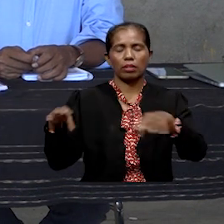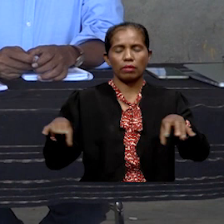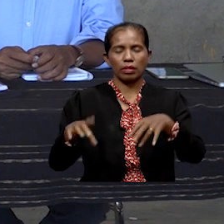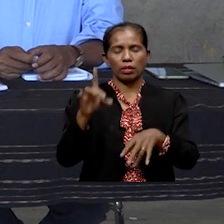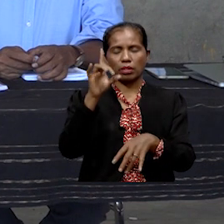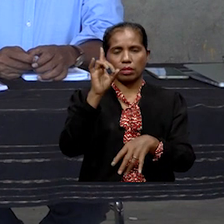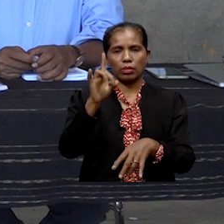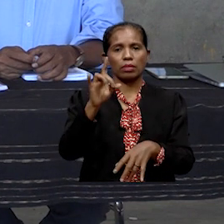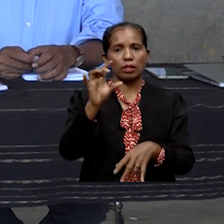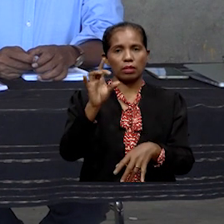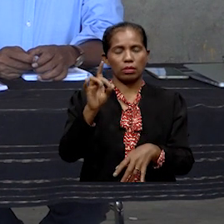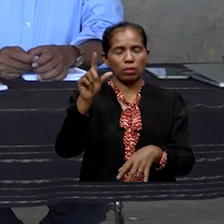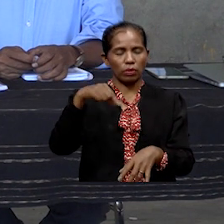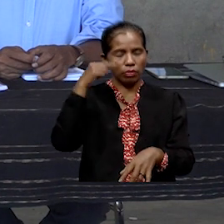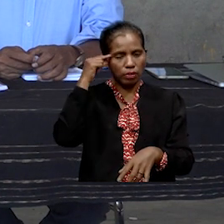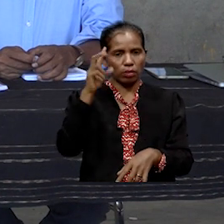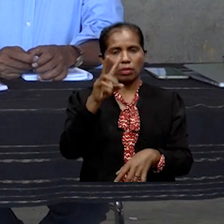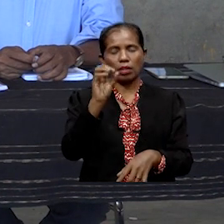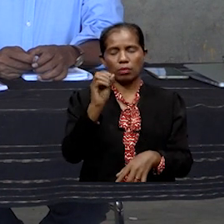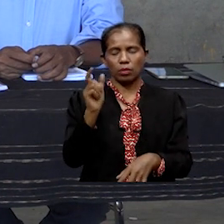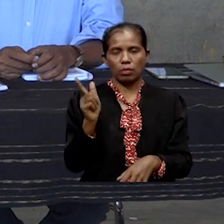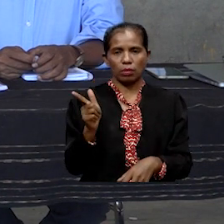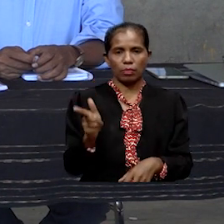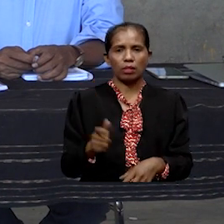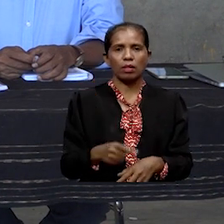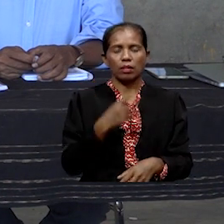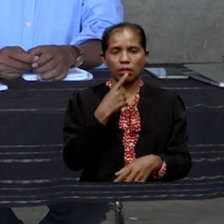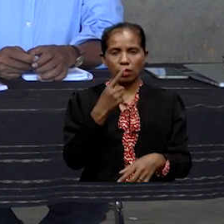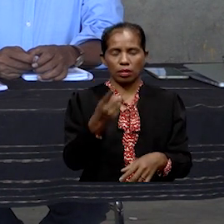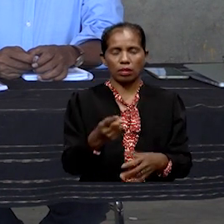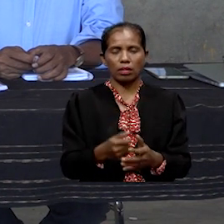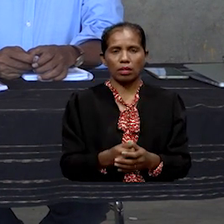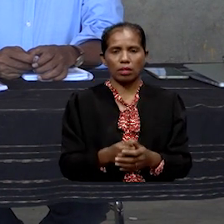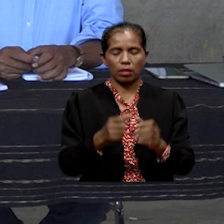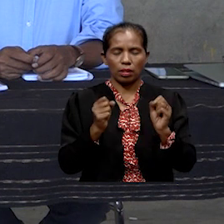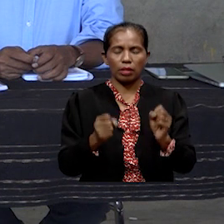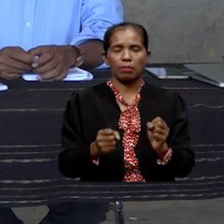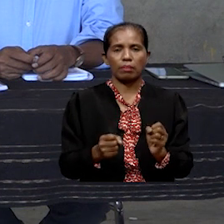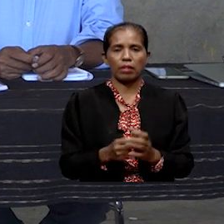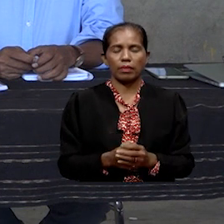ia 2020. Há foi recomendação ou se mesmo arredondação.